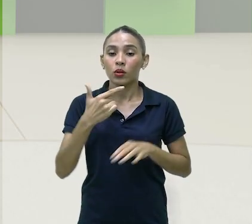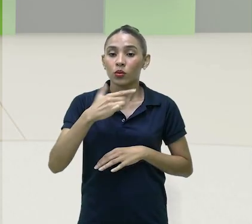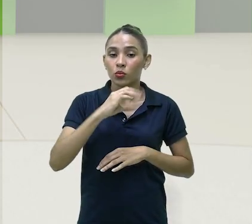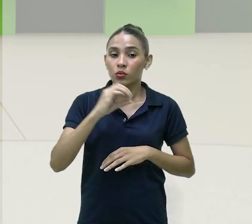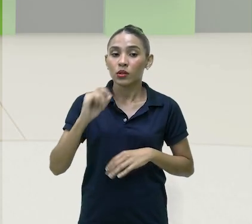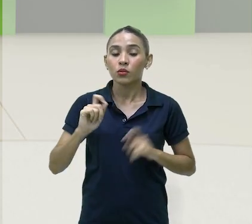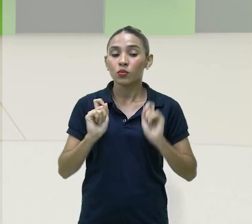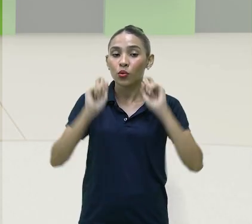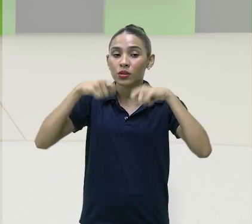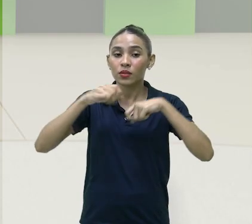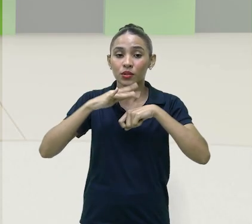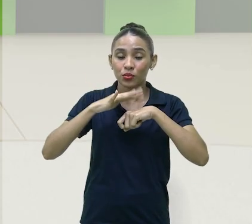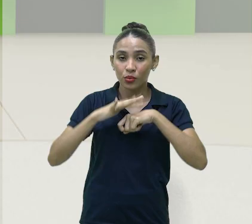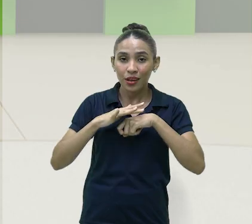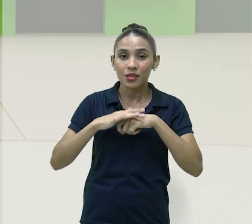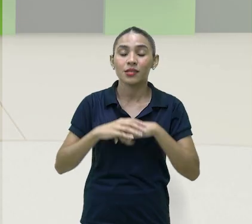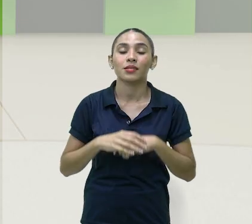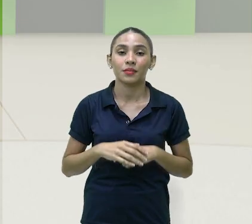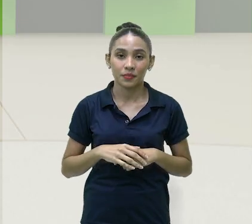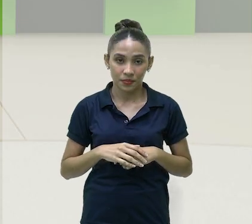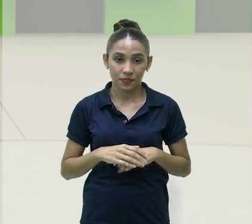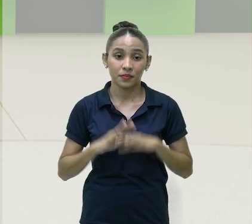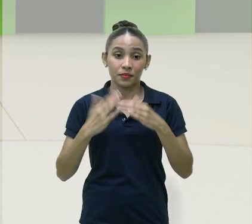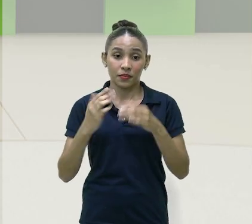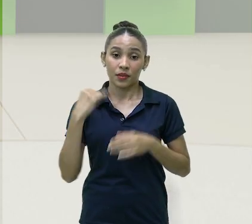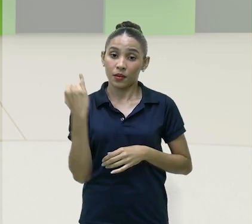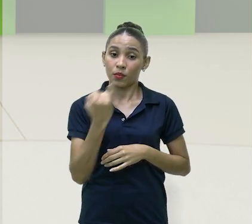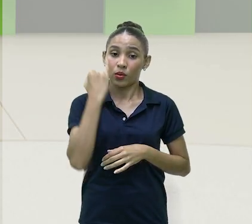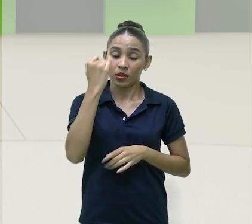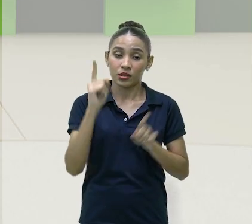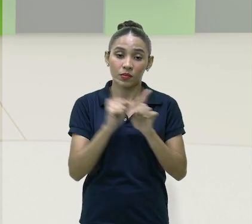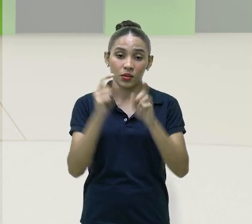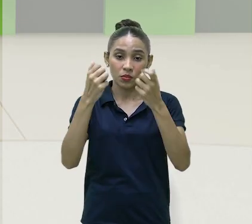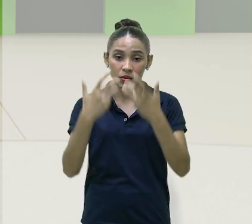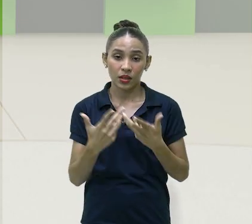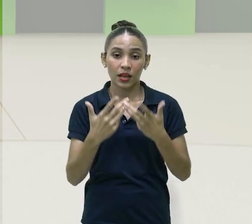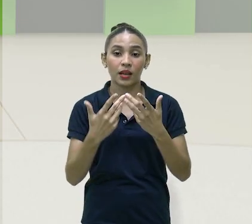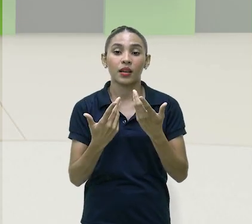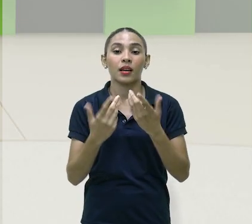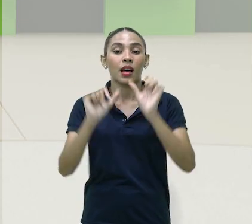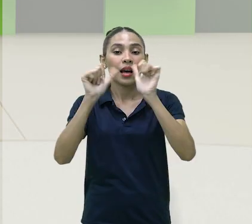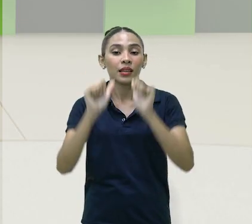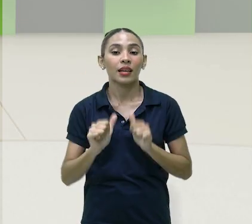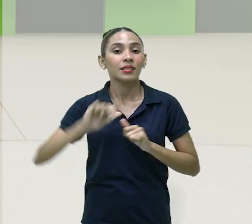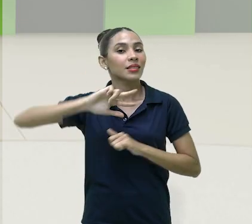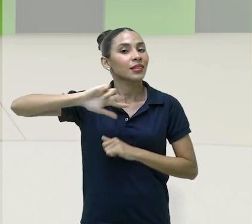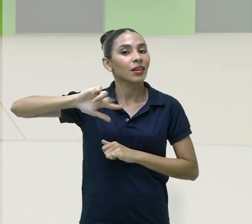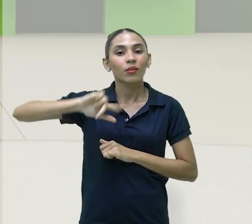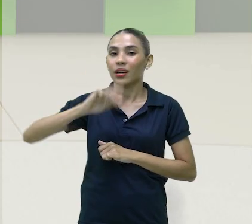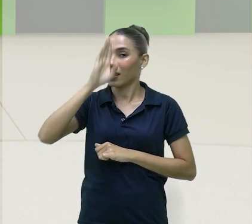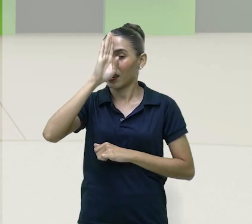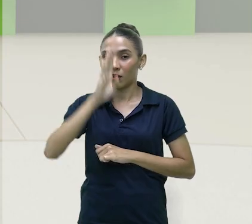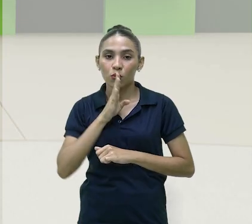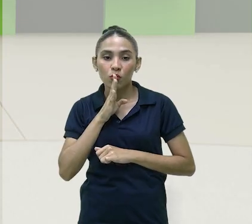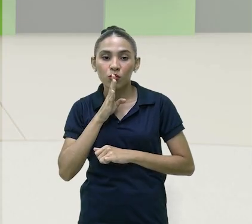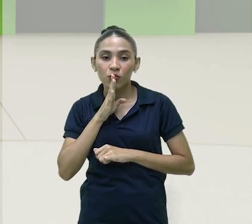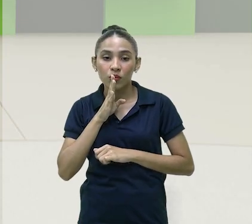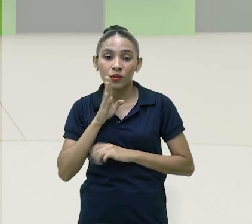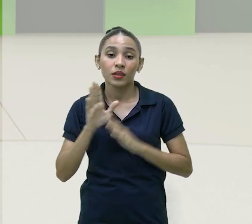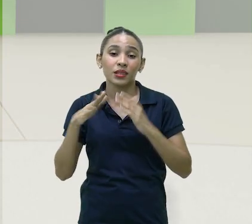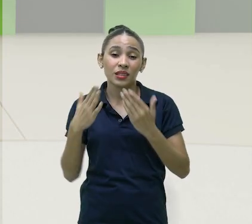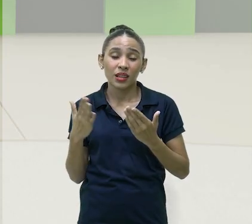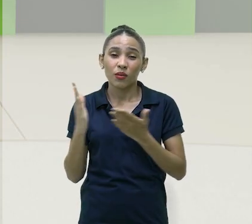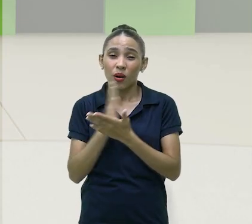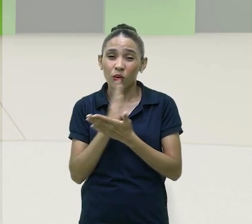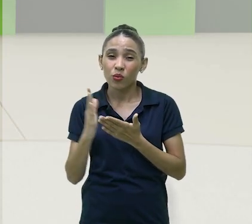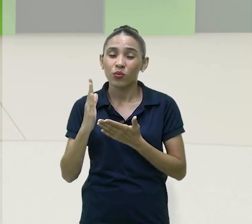200 possíveis doenças, né? E é importante ressaltar que esse exame não é gratuito, o que faz com que